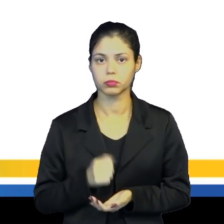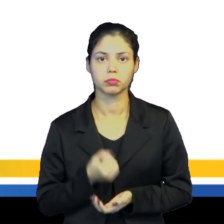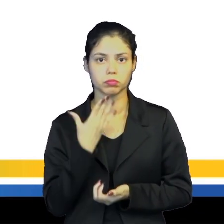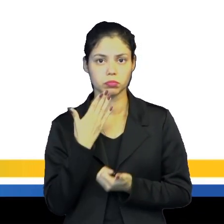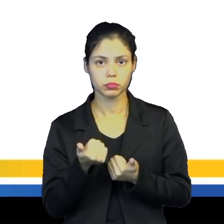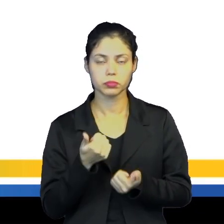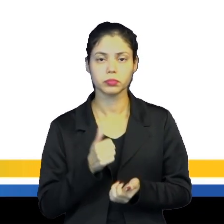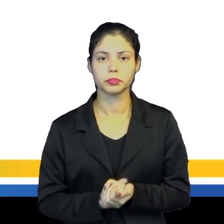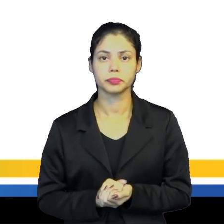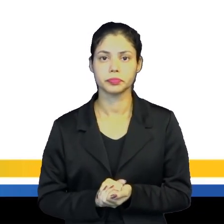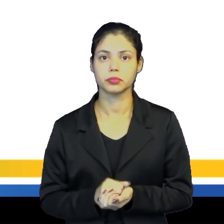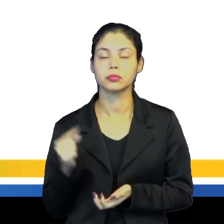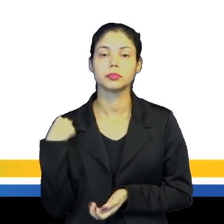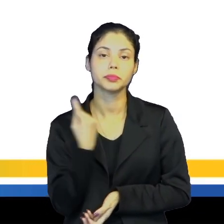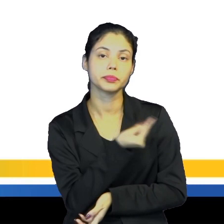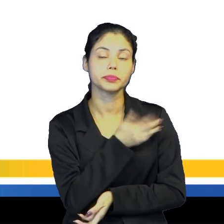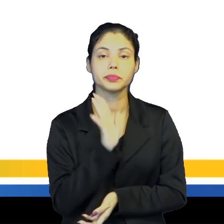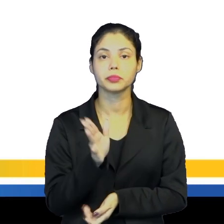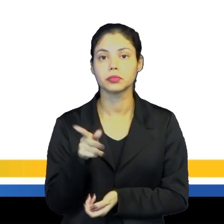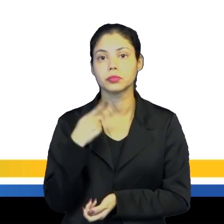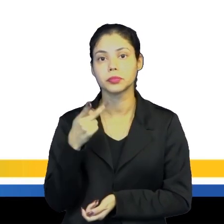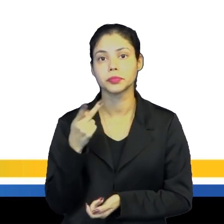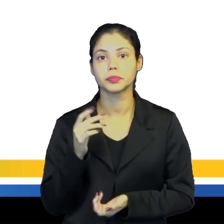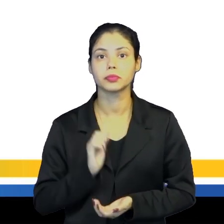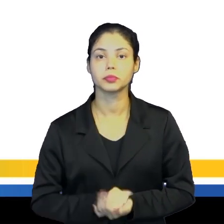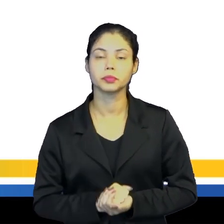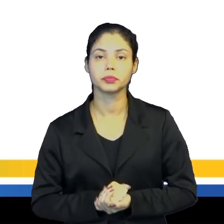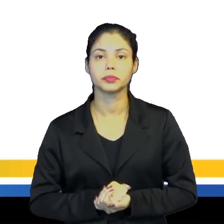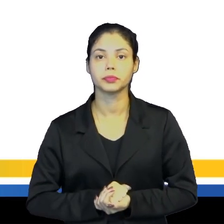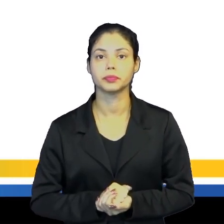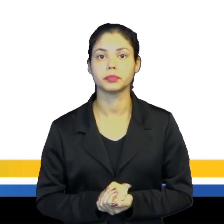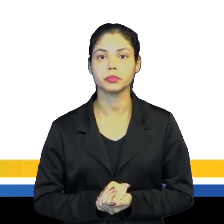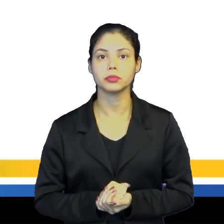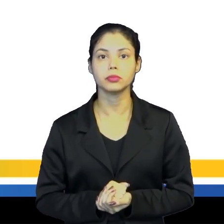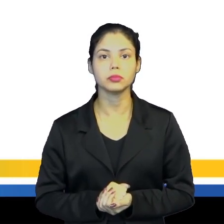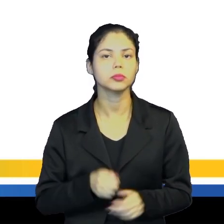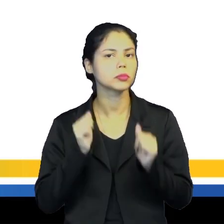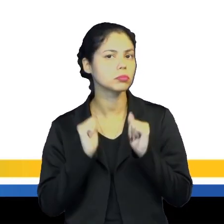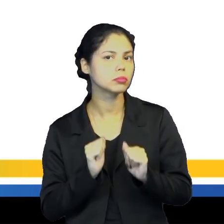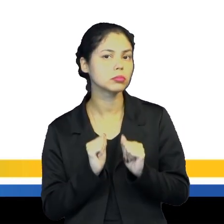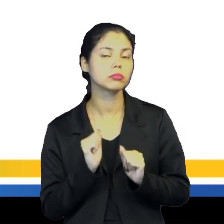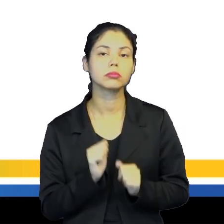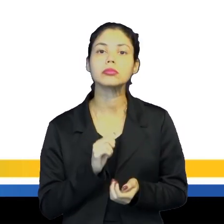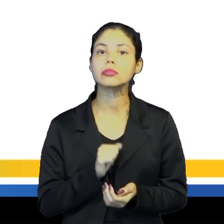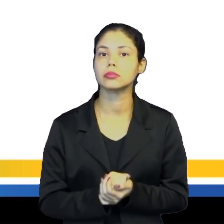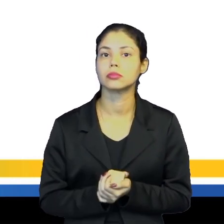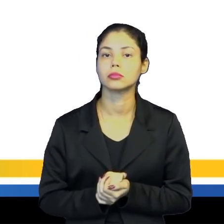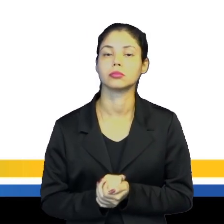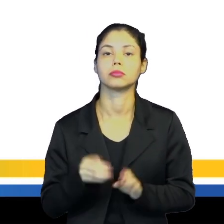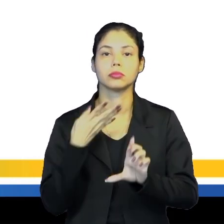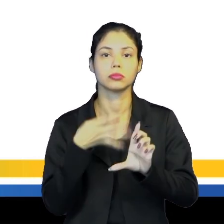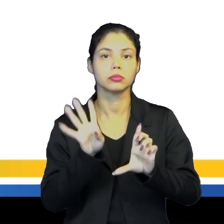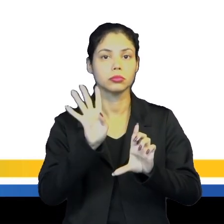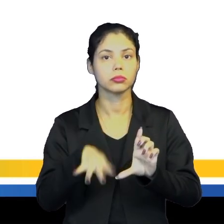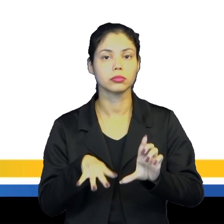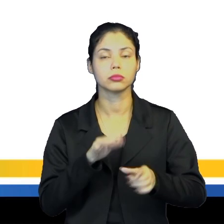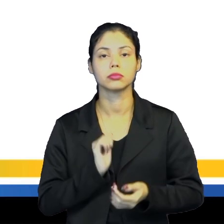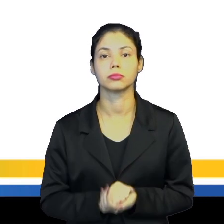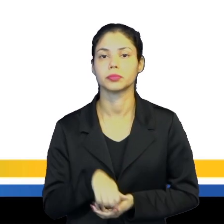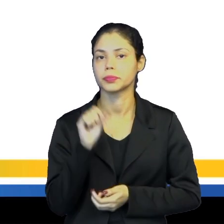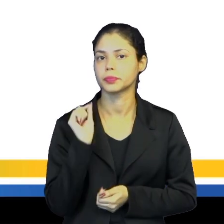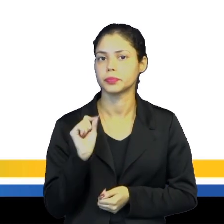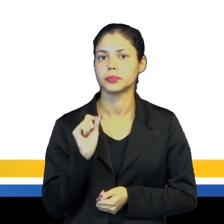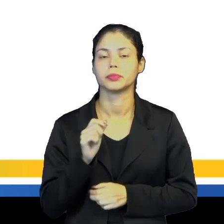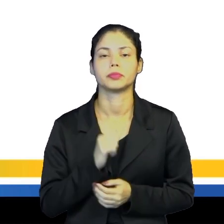Tudo bem? Então a gente já falou como interpretar. Para podermos montar uma tabela, é necessário